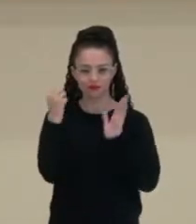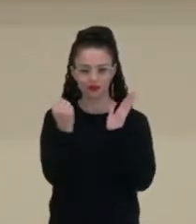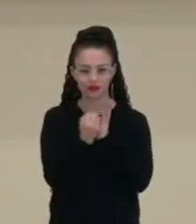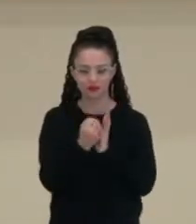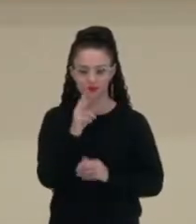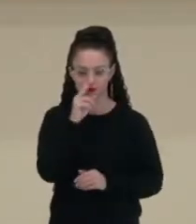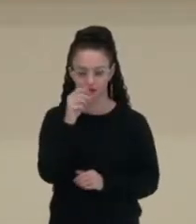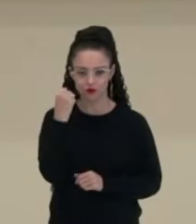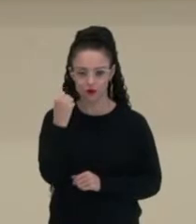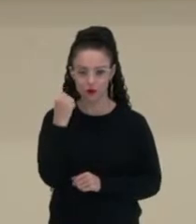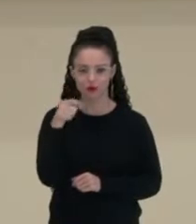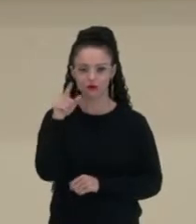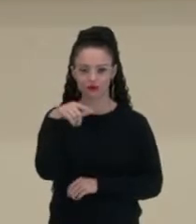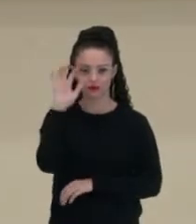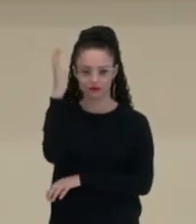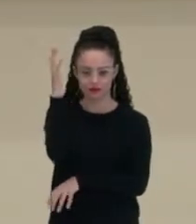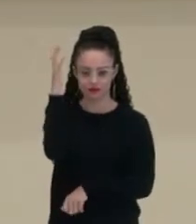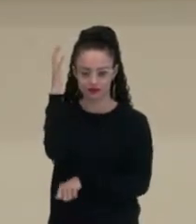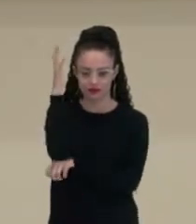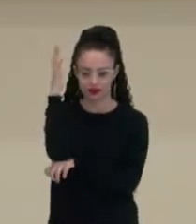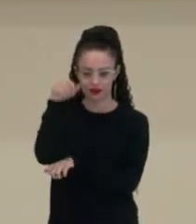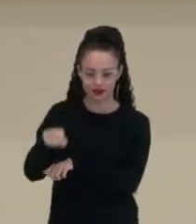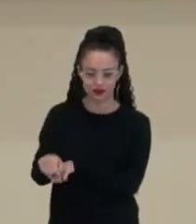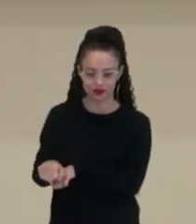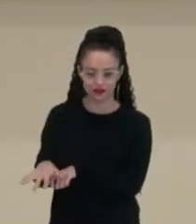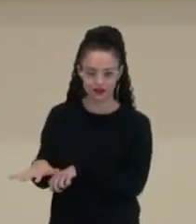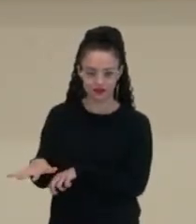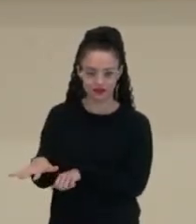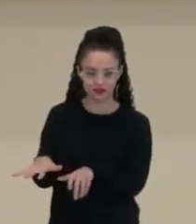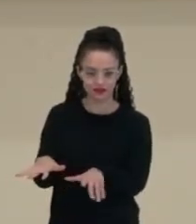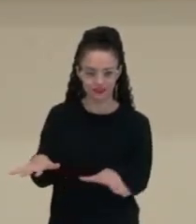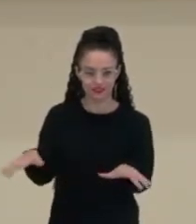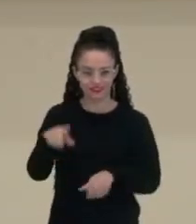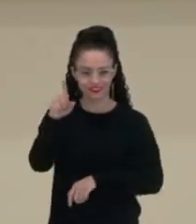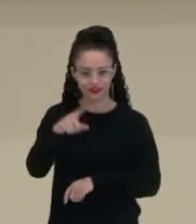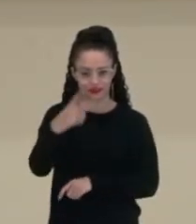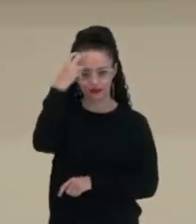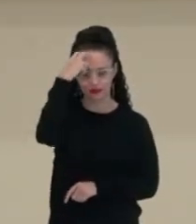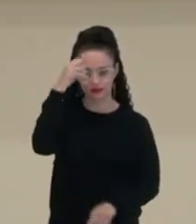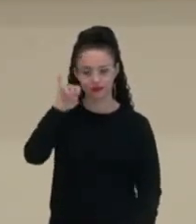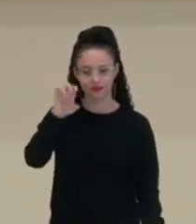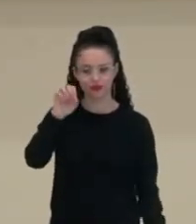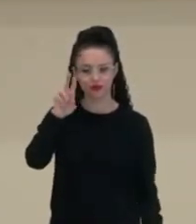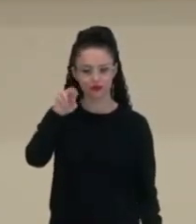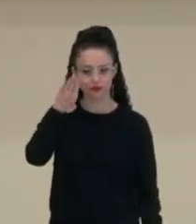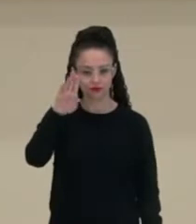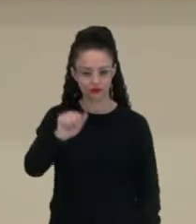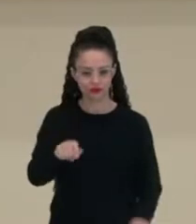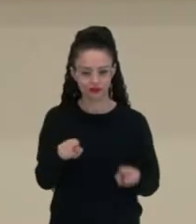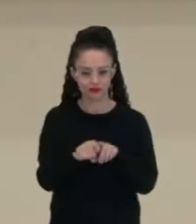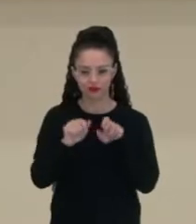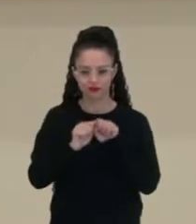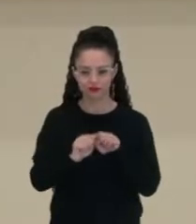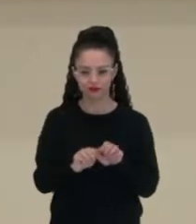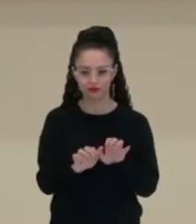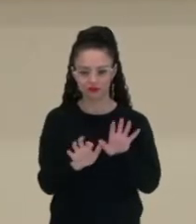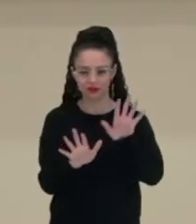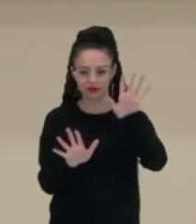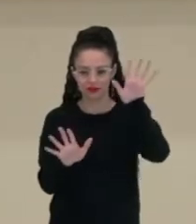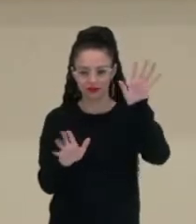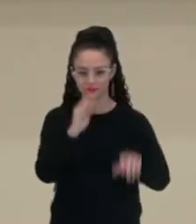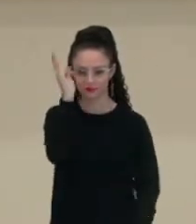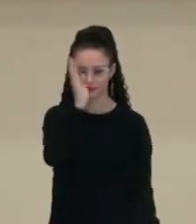essa força, essas raízes profundas que se espalham. Então, a cultura iorubá também, assim como o baobá, se espalhou pelo nosso país,